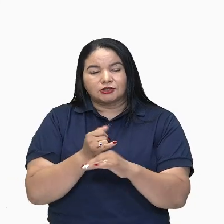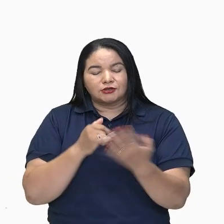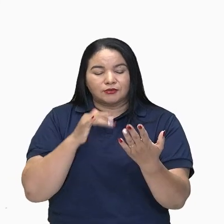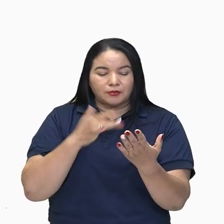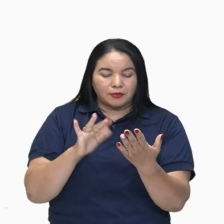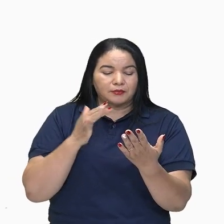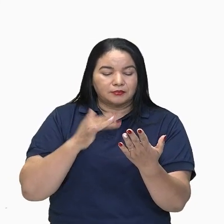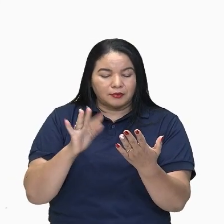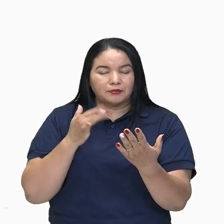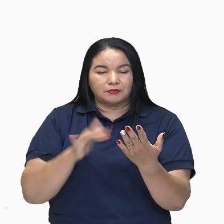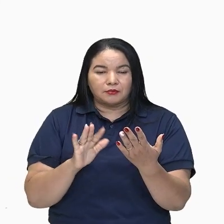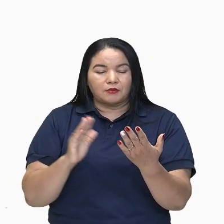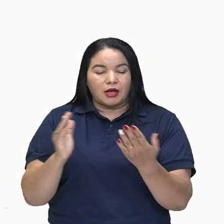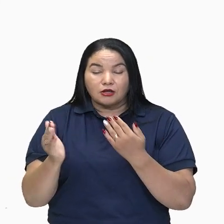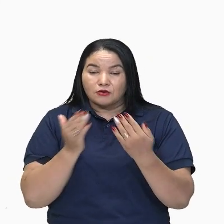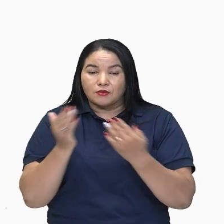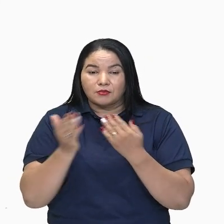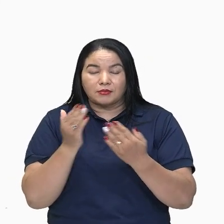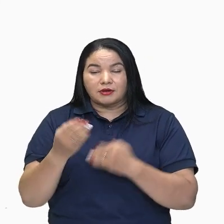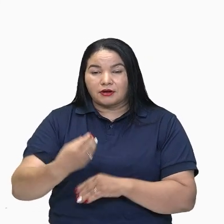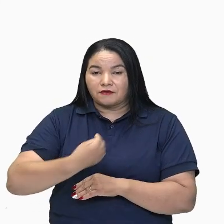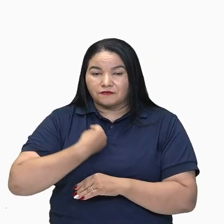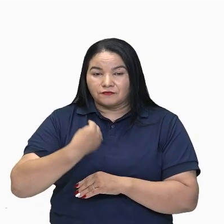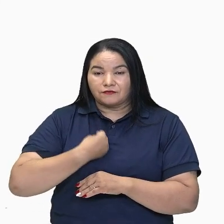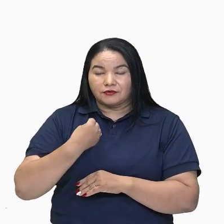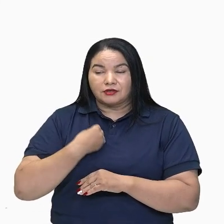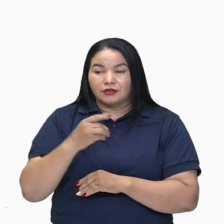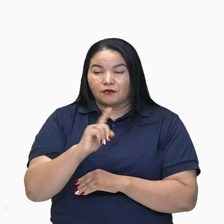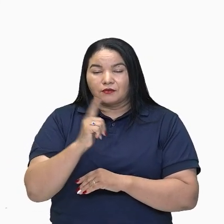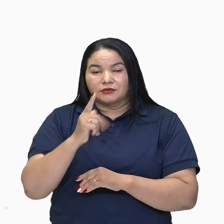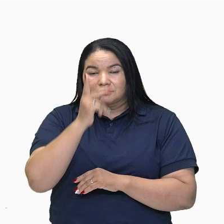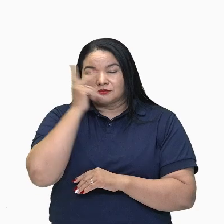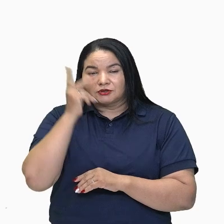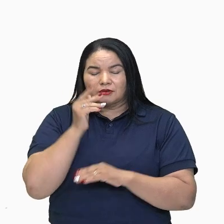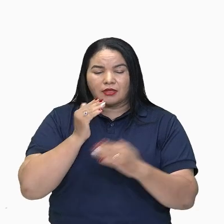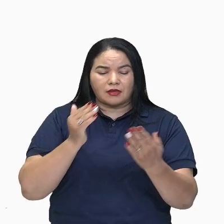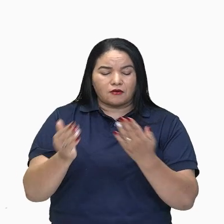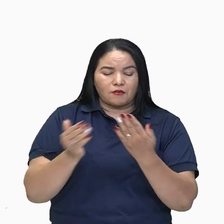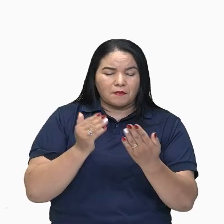comparar a vida que você tem com a vida de outra pessoa e que isso aí pode trazer